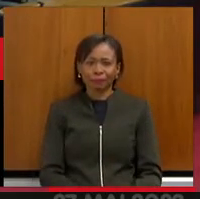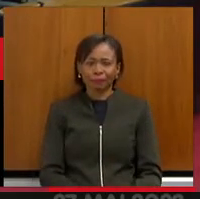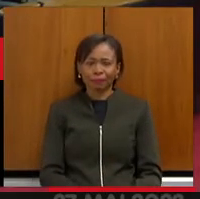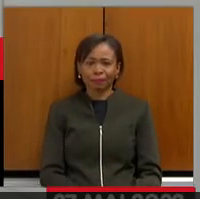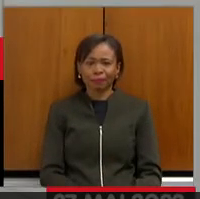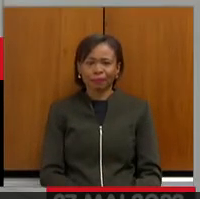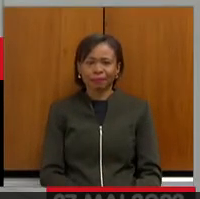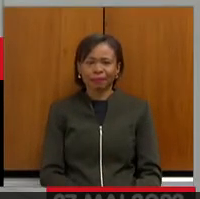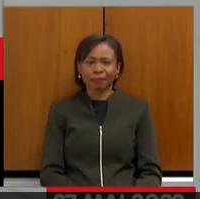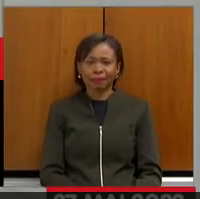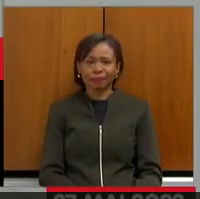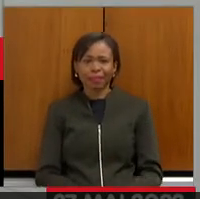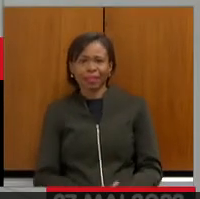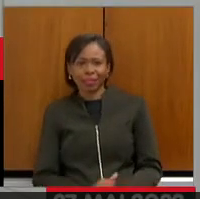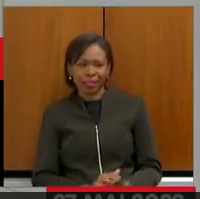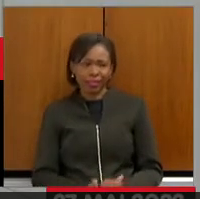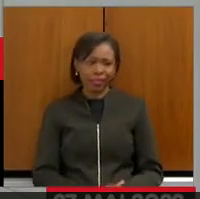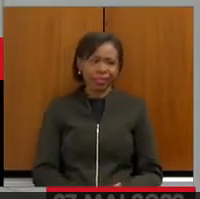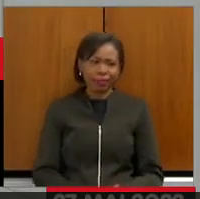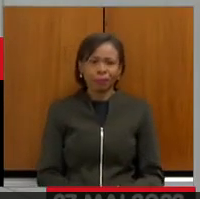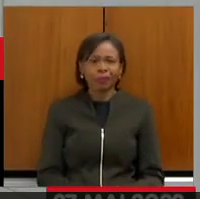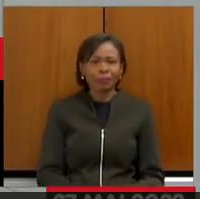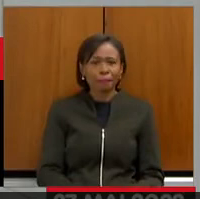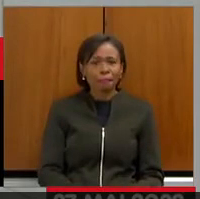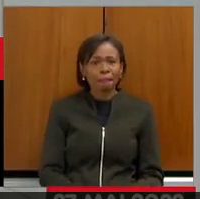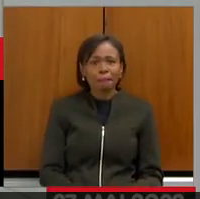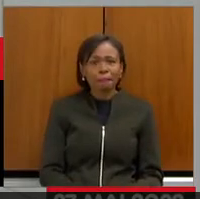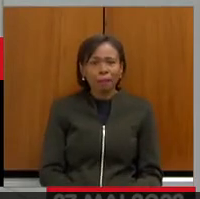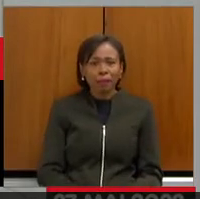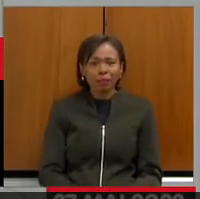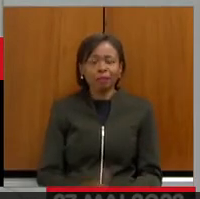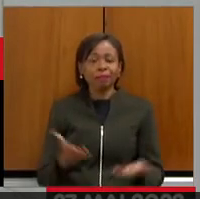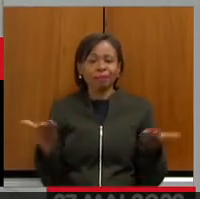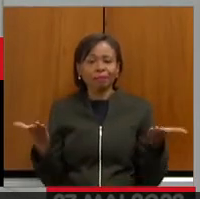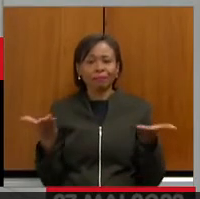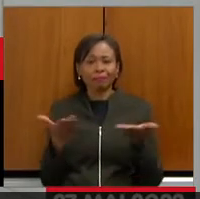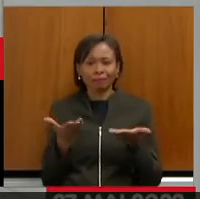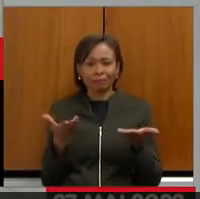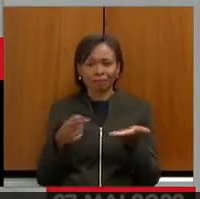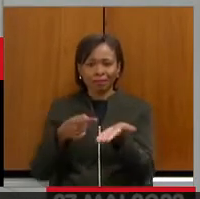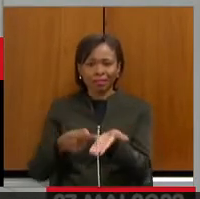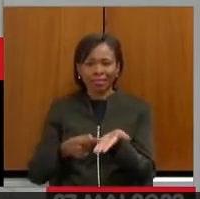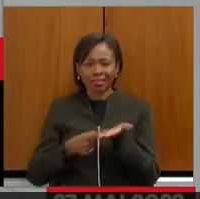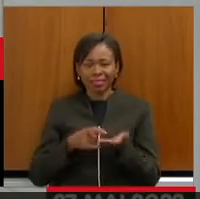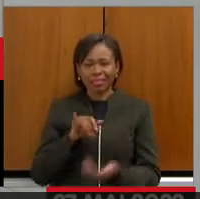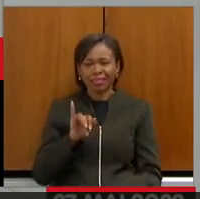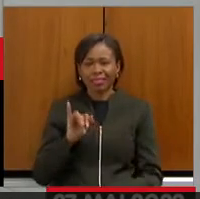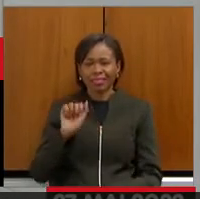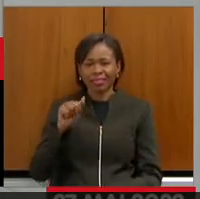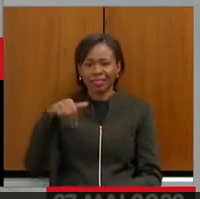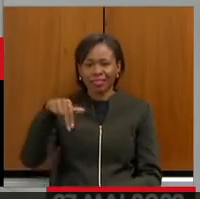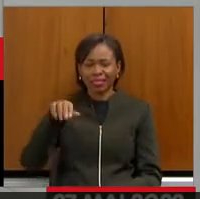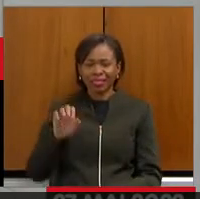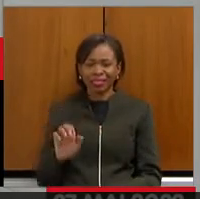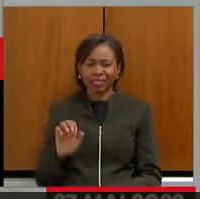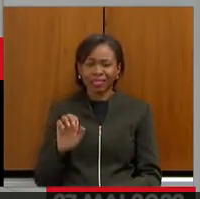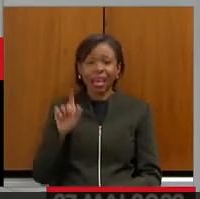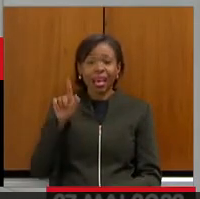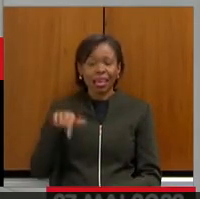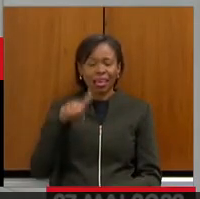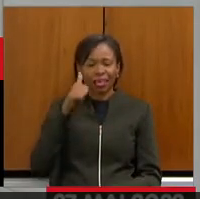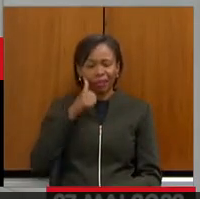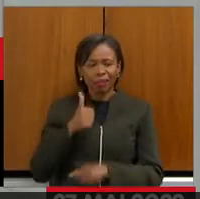se sair valdicéia Reis e agora vamos convidar a senhora yany Mabel ela que é